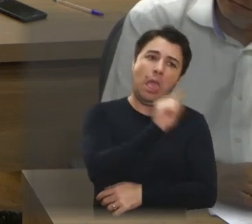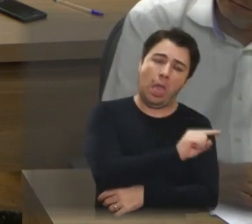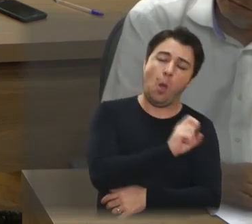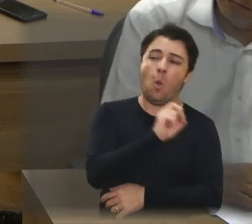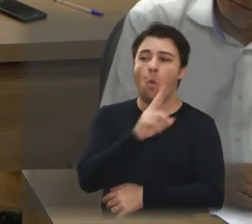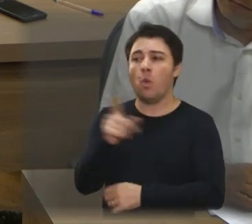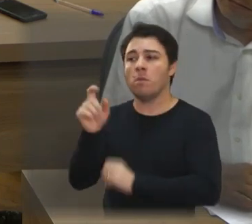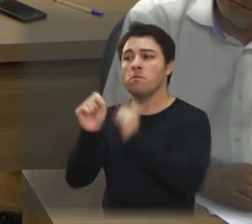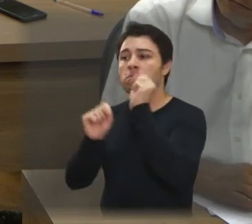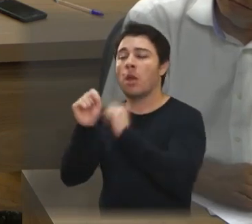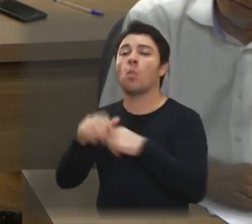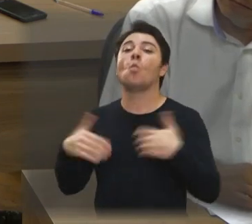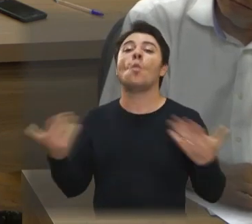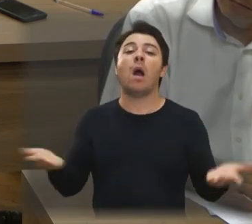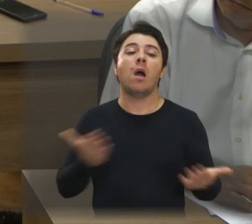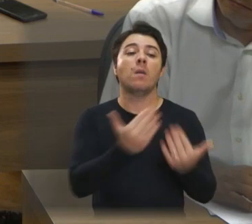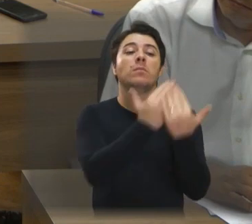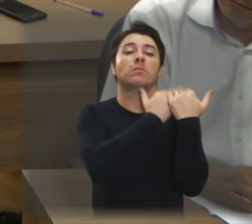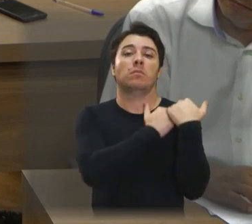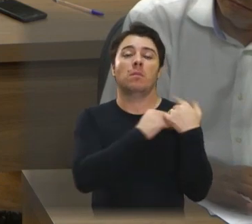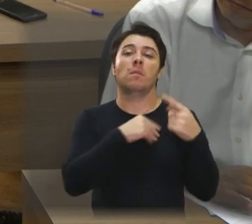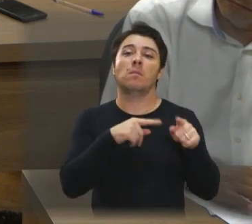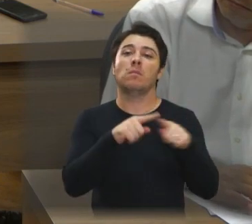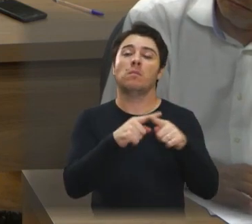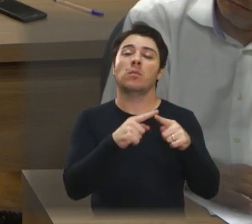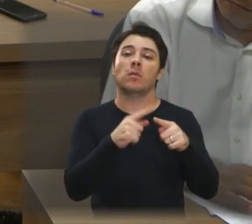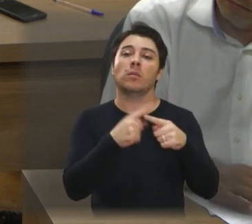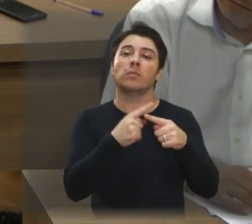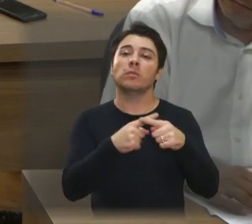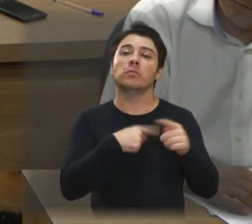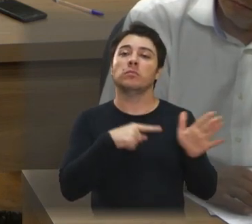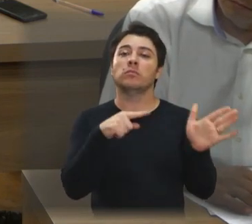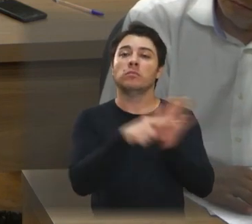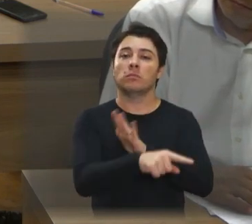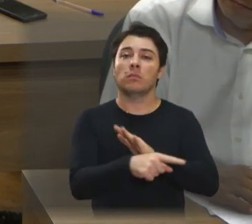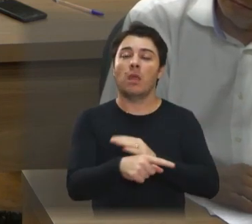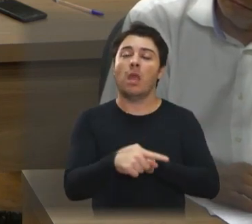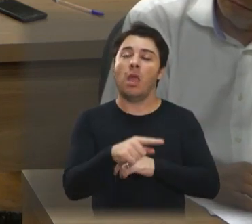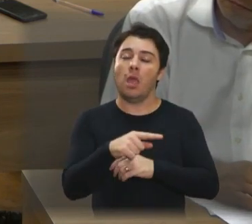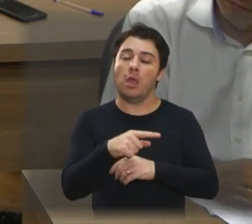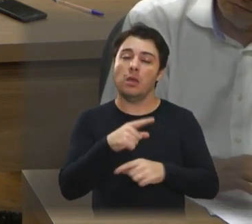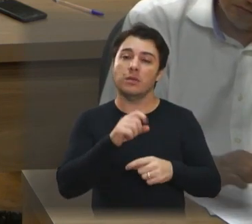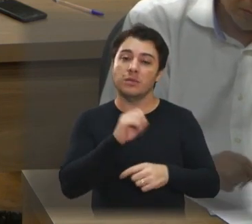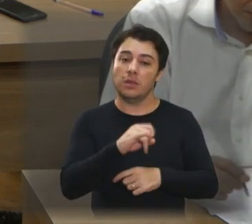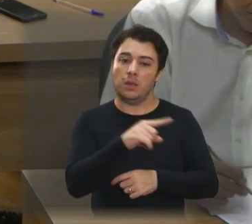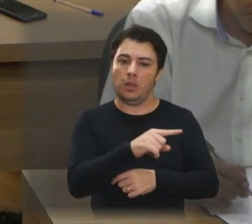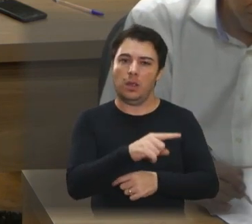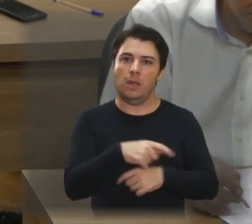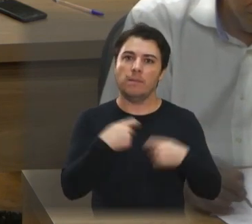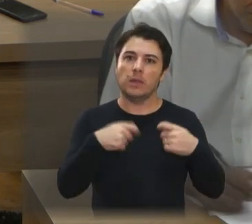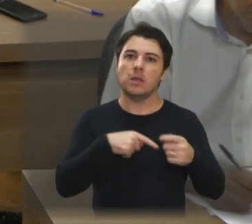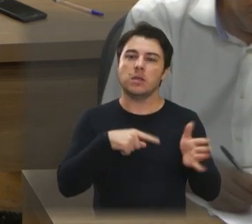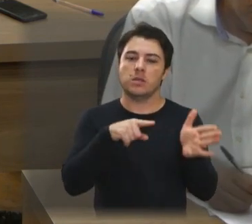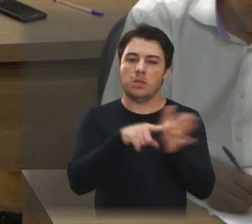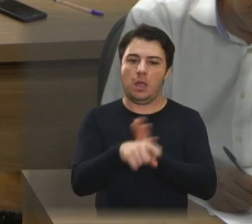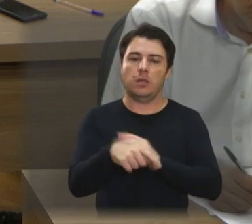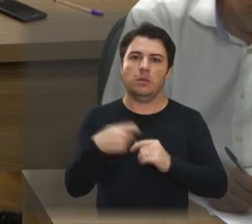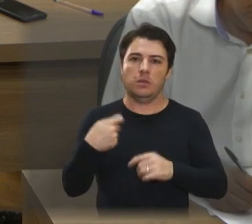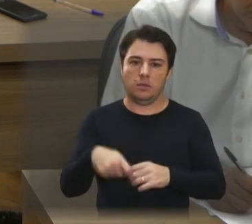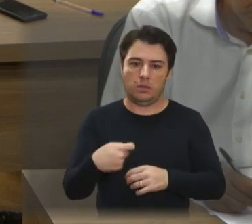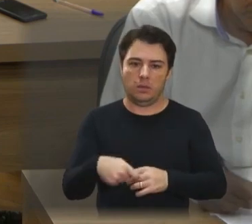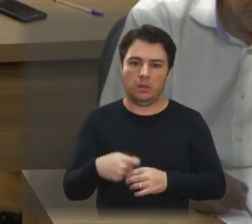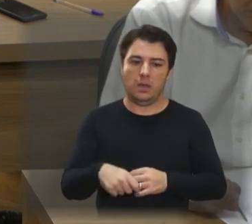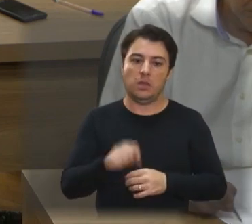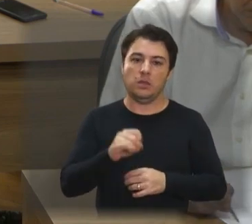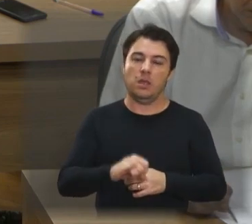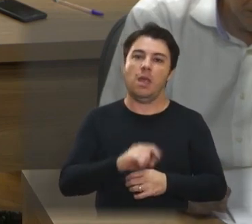se é da companhia para a gente cobrar responsabilidade do município também ok É isso que nós funcionamento porque acho que você tem toda razão de questionar e se